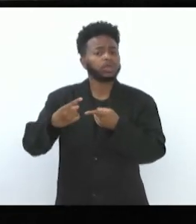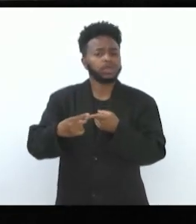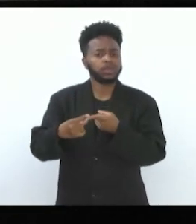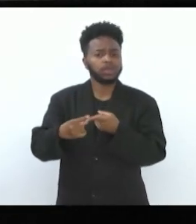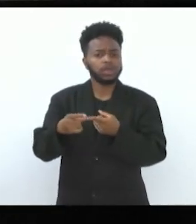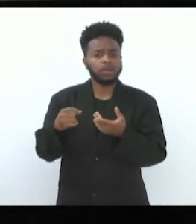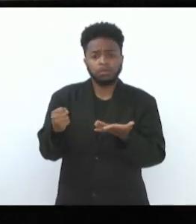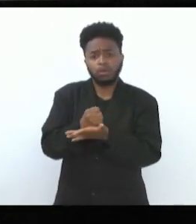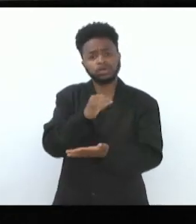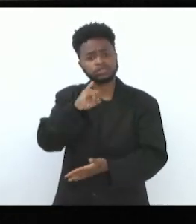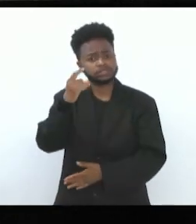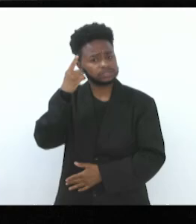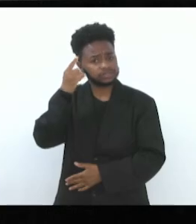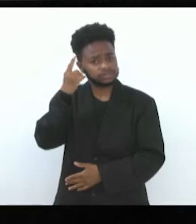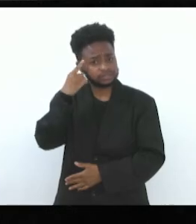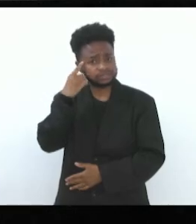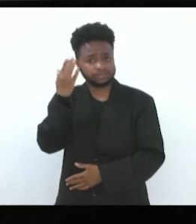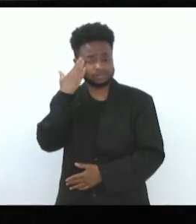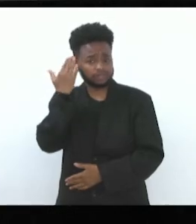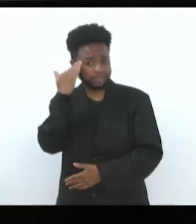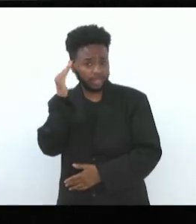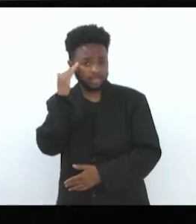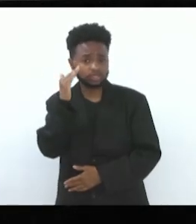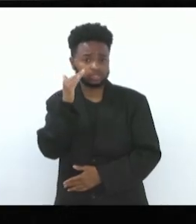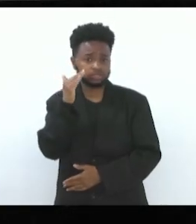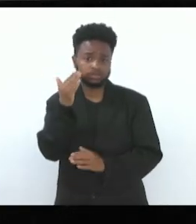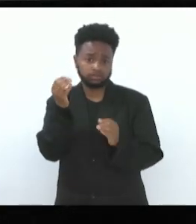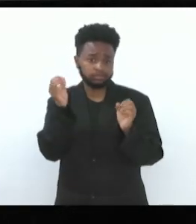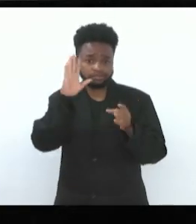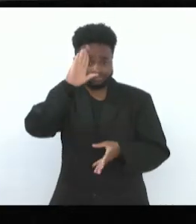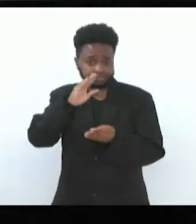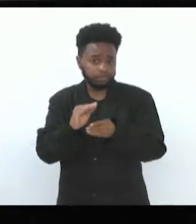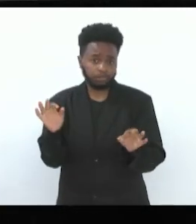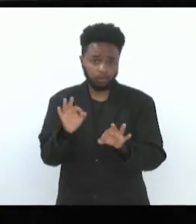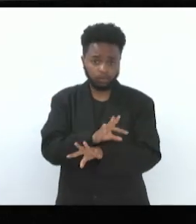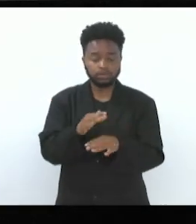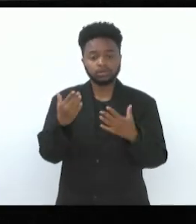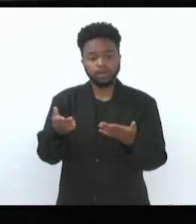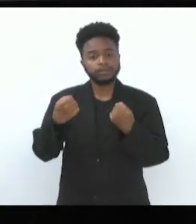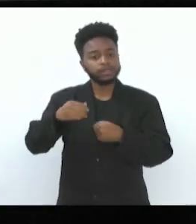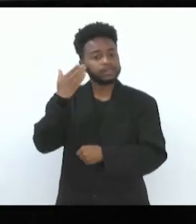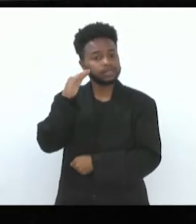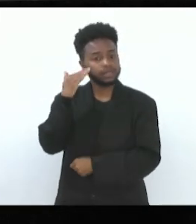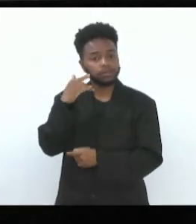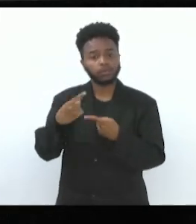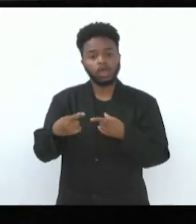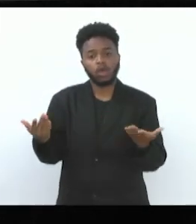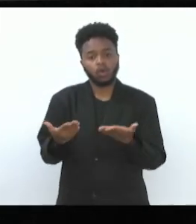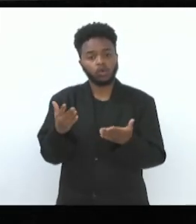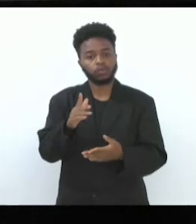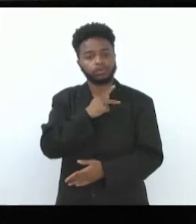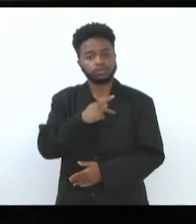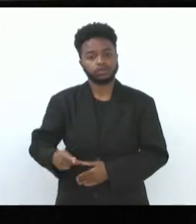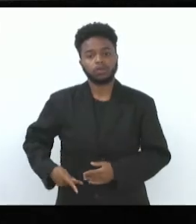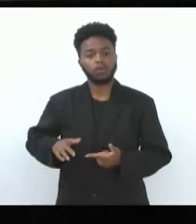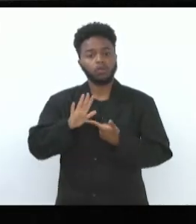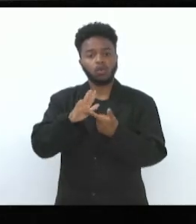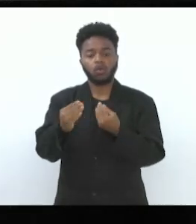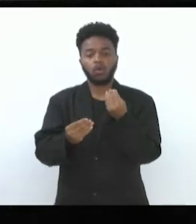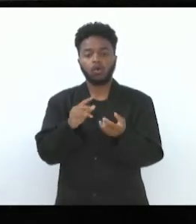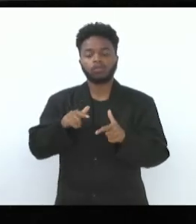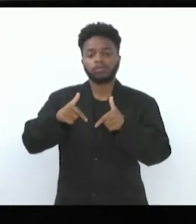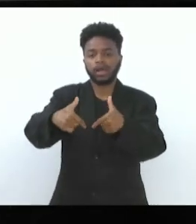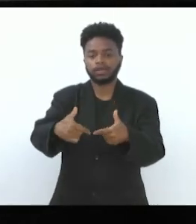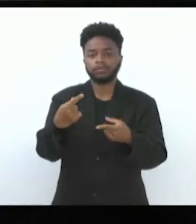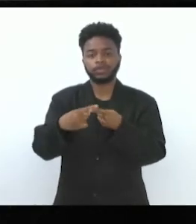letra. Então coloque isso na sua cabeça. Mais uma vez, o atual presidente mostrando ao que veio. Além de quebrar